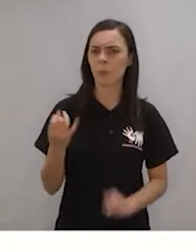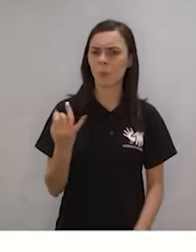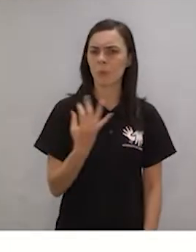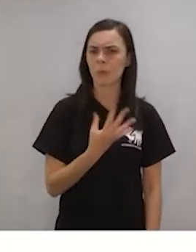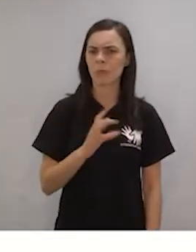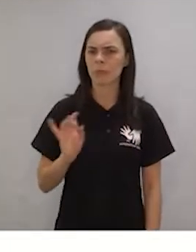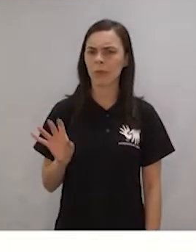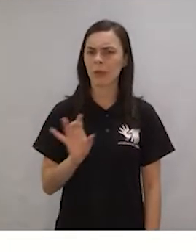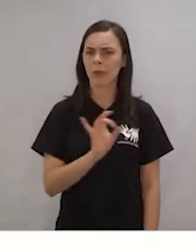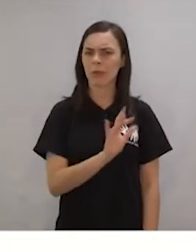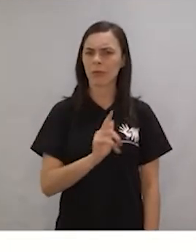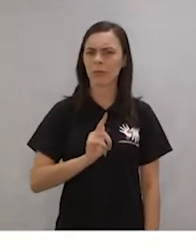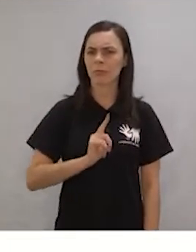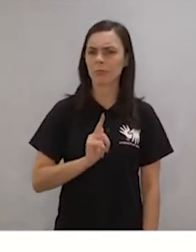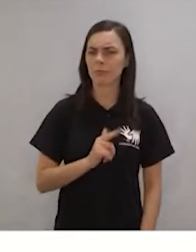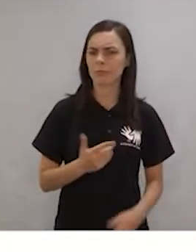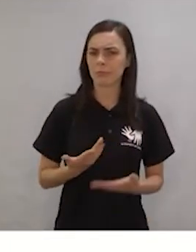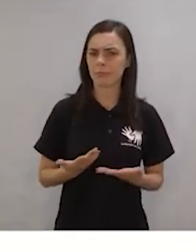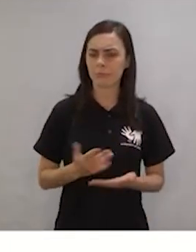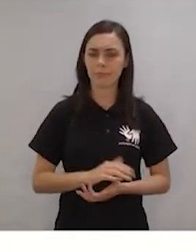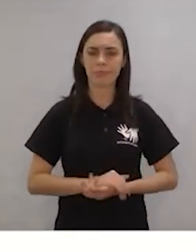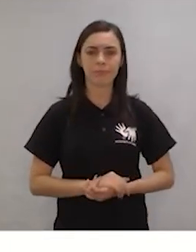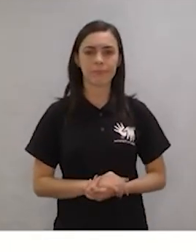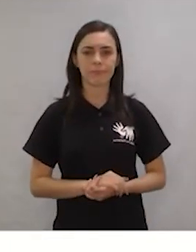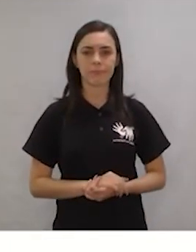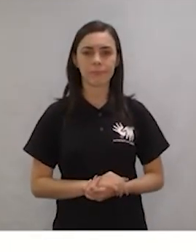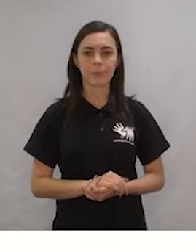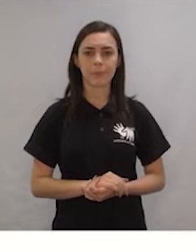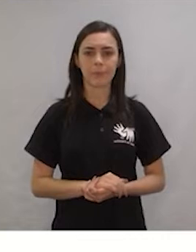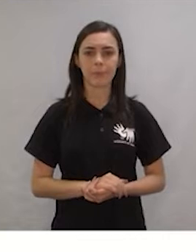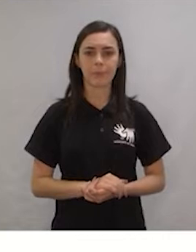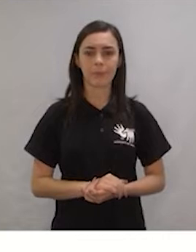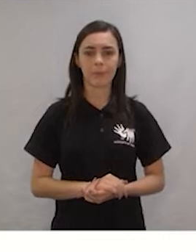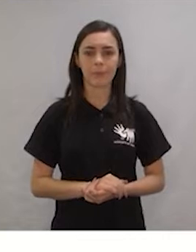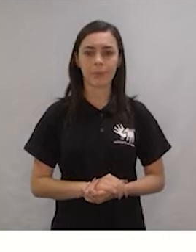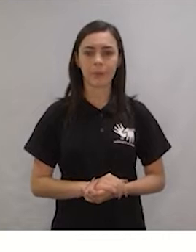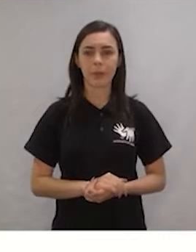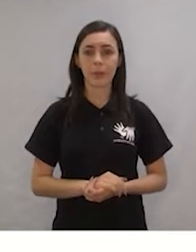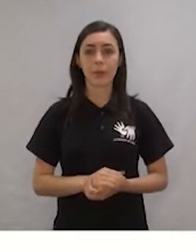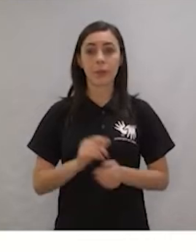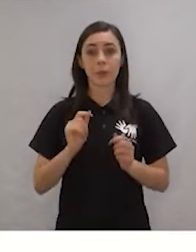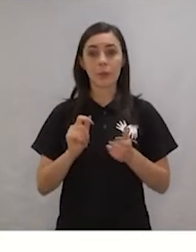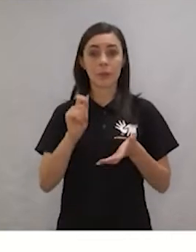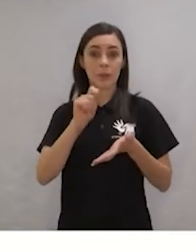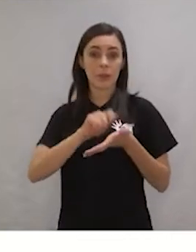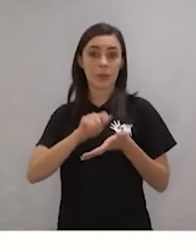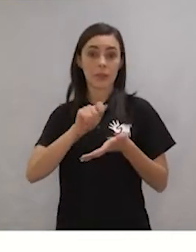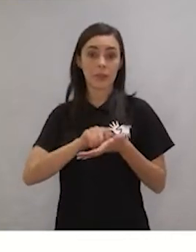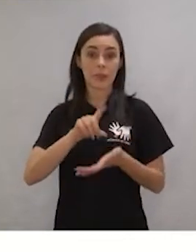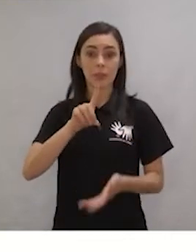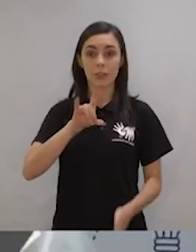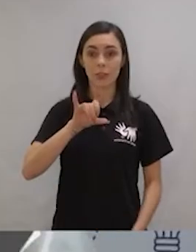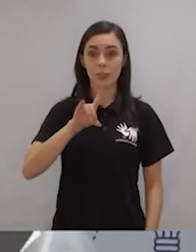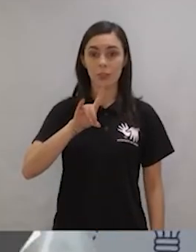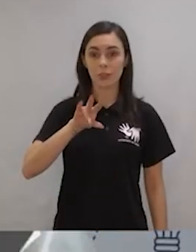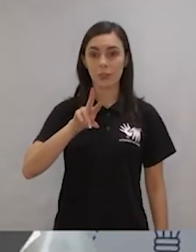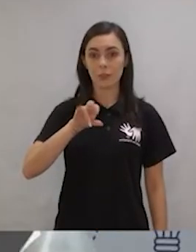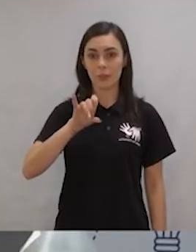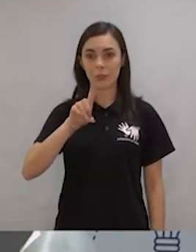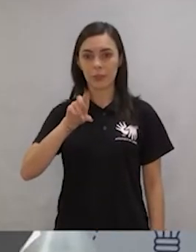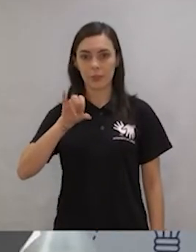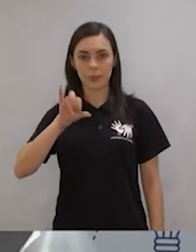quantos laços cada uma ficará? Quando a professora escreve dividi-los